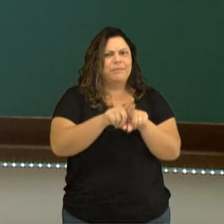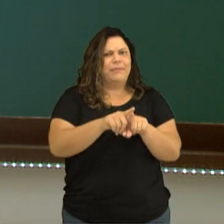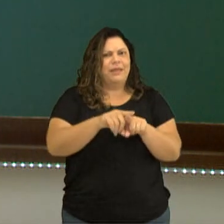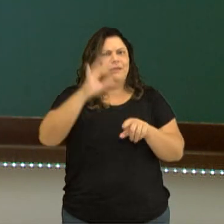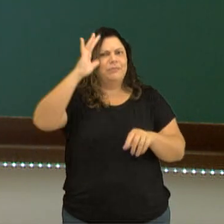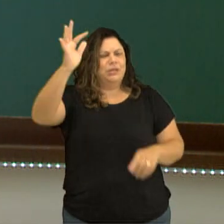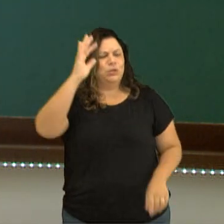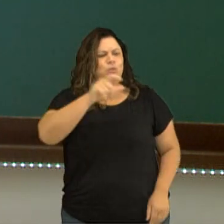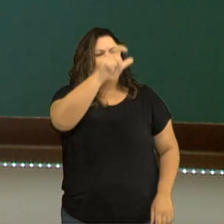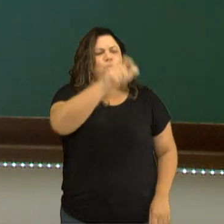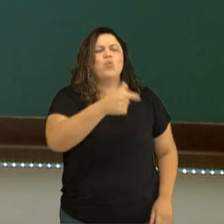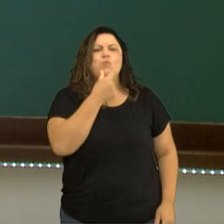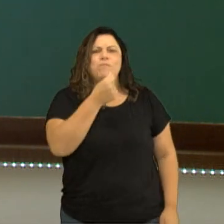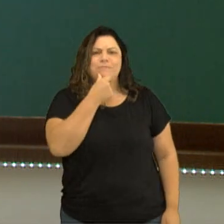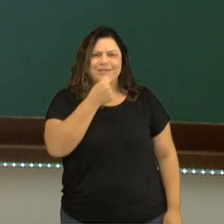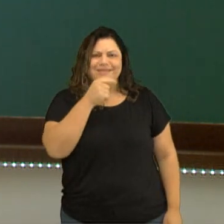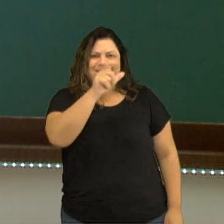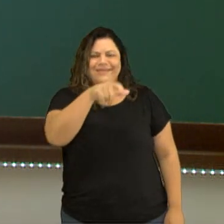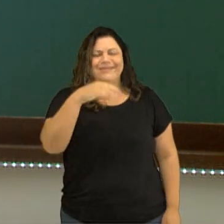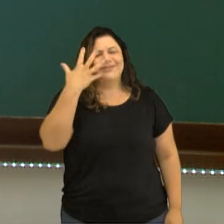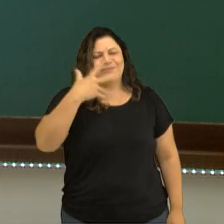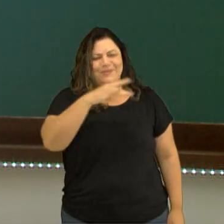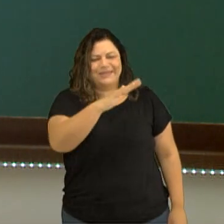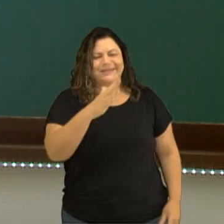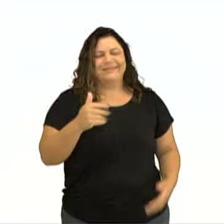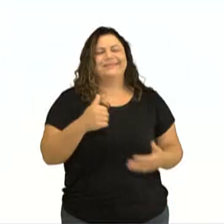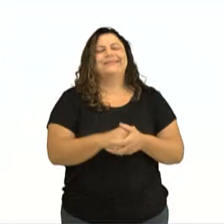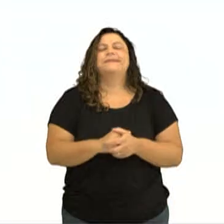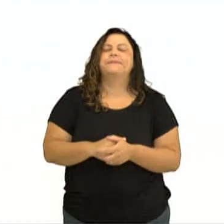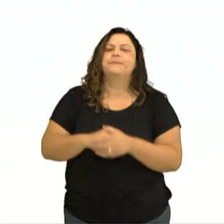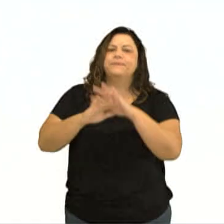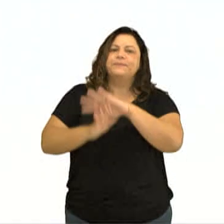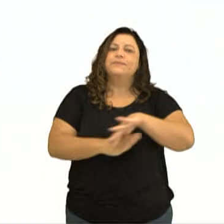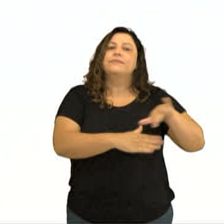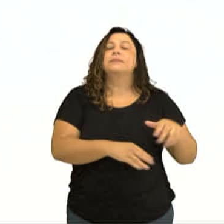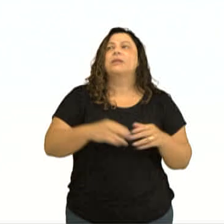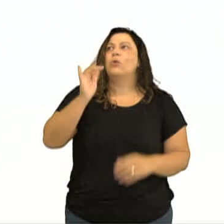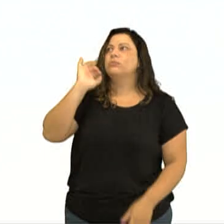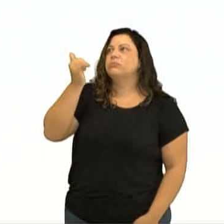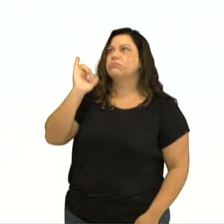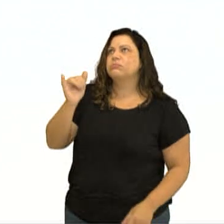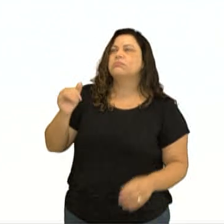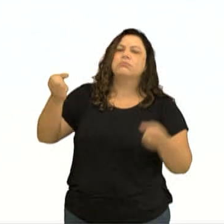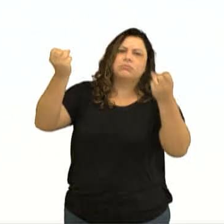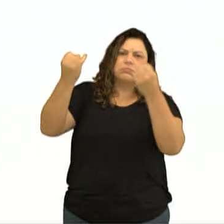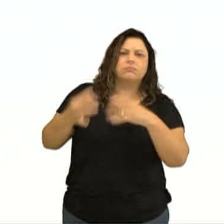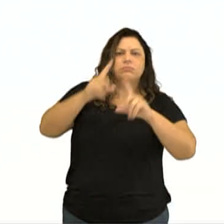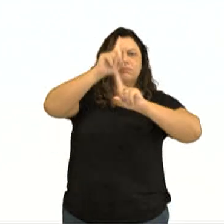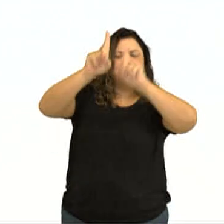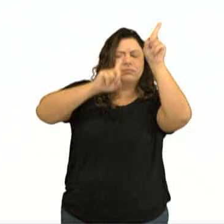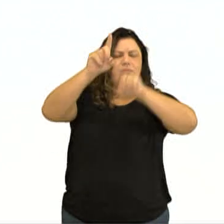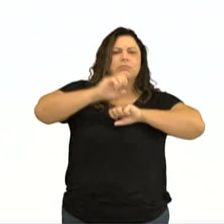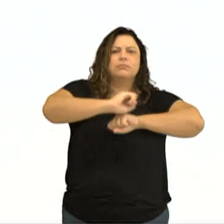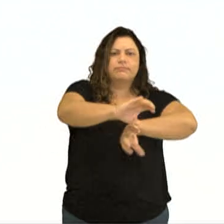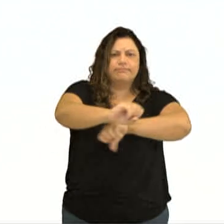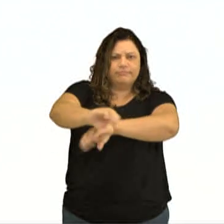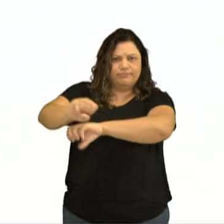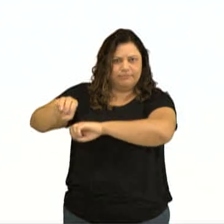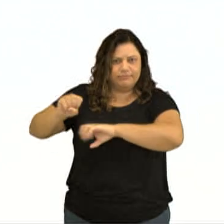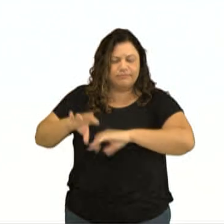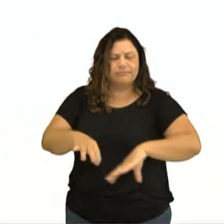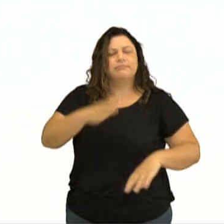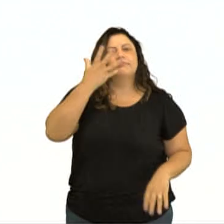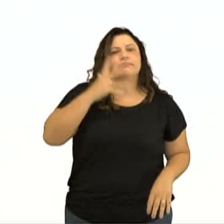dos contos, algo histórico também sobre isso. Que os contos, eles tinham essa ideia de educar as crianças.